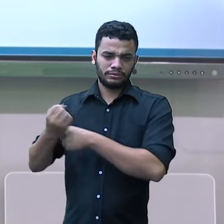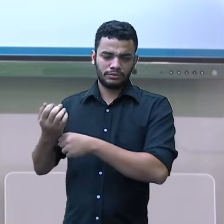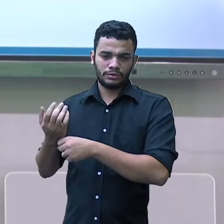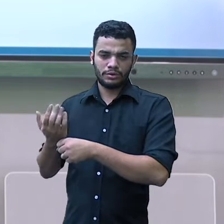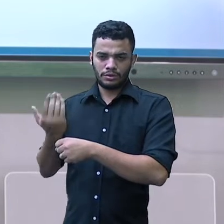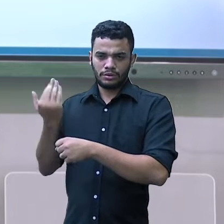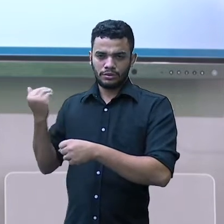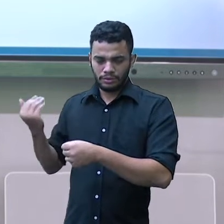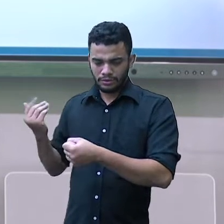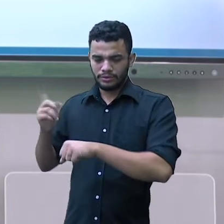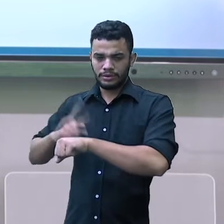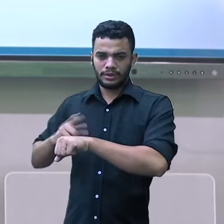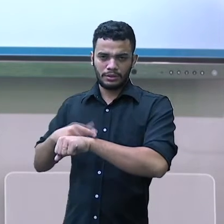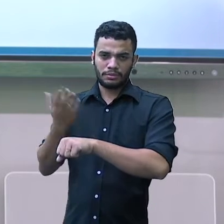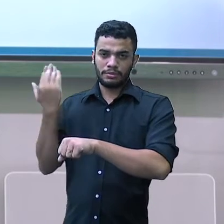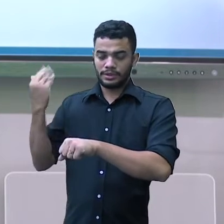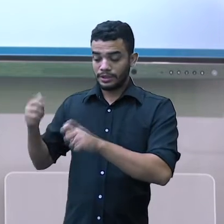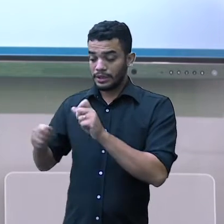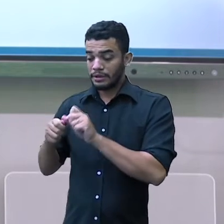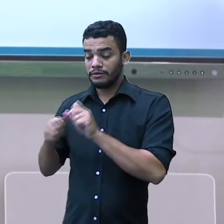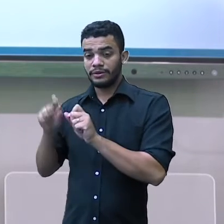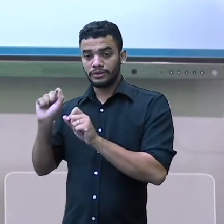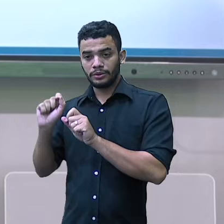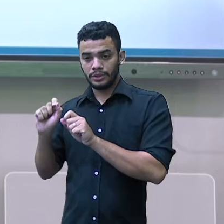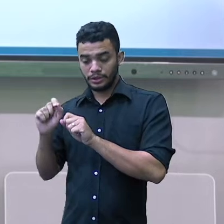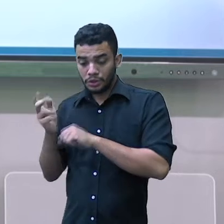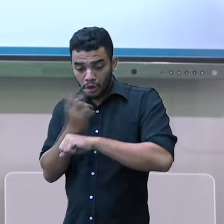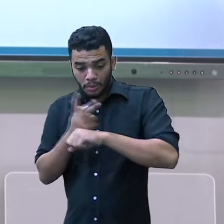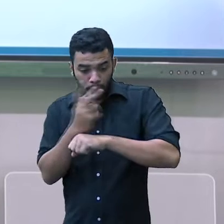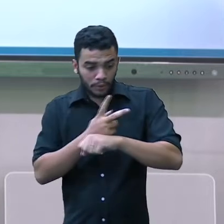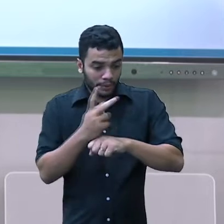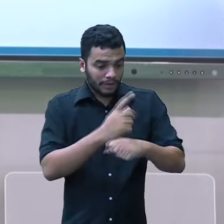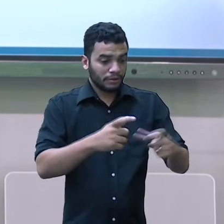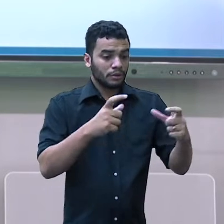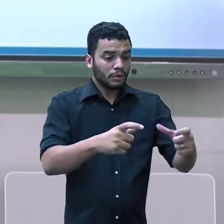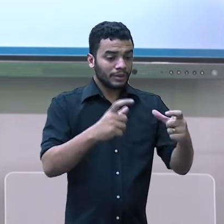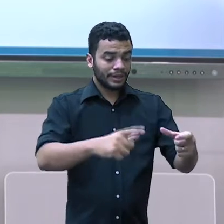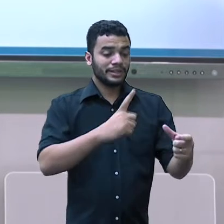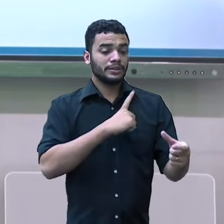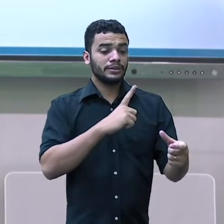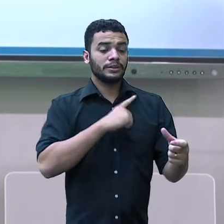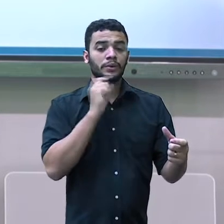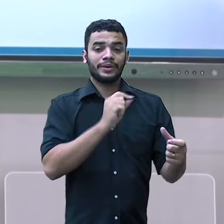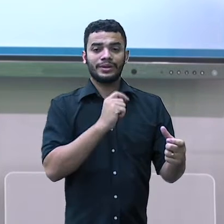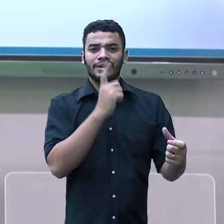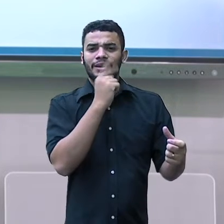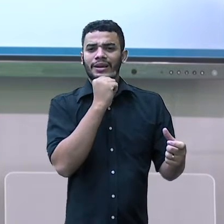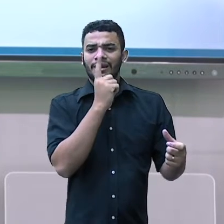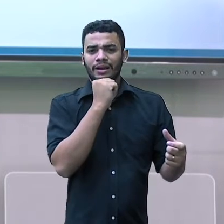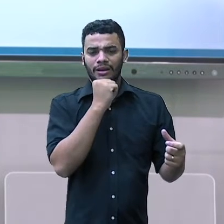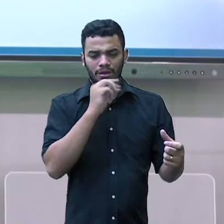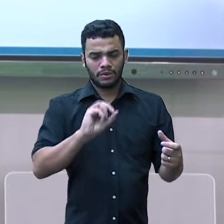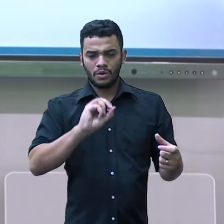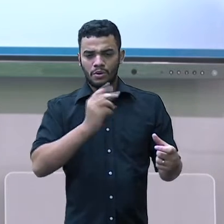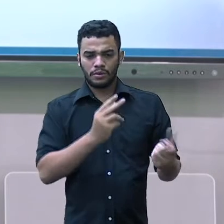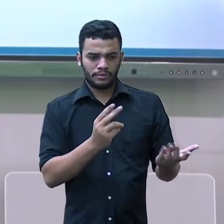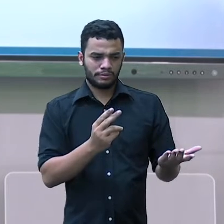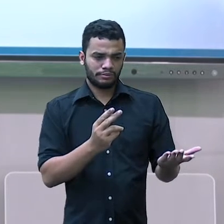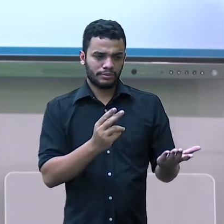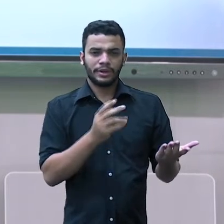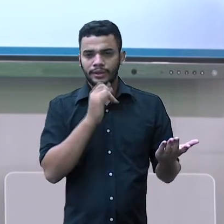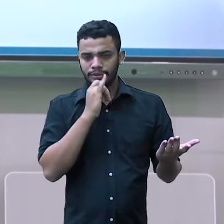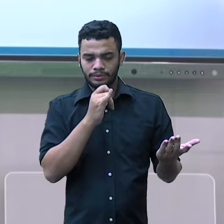povoado sobreviver. Então, a água é de extrema importância. Com a água,